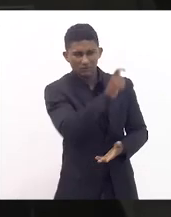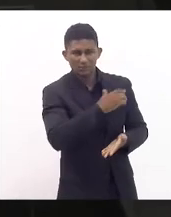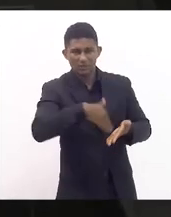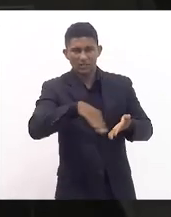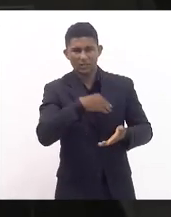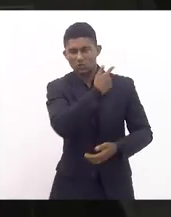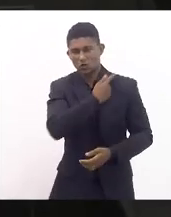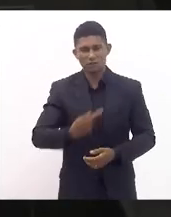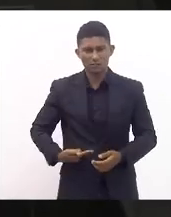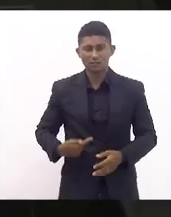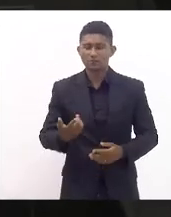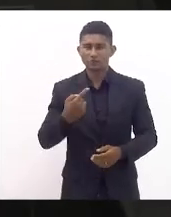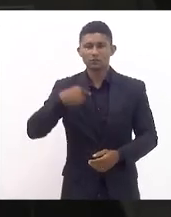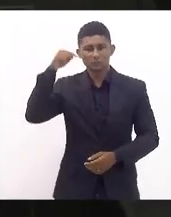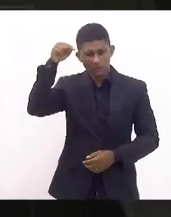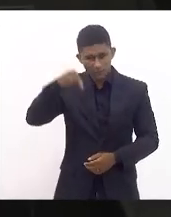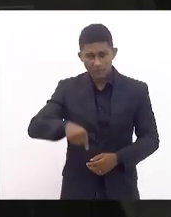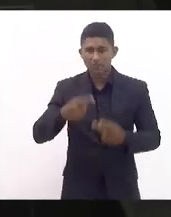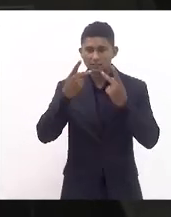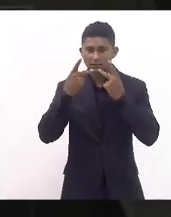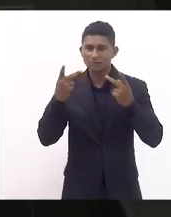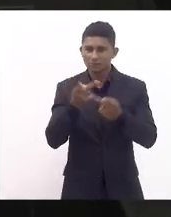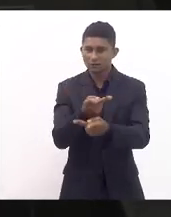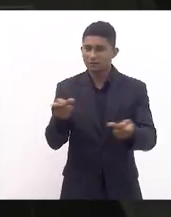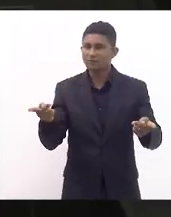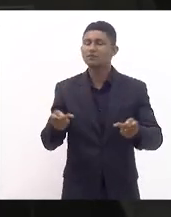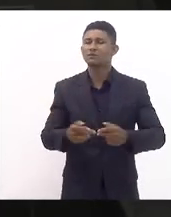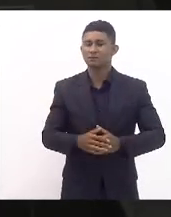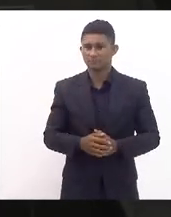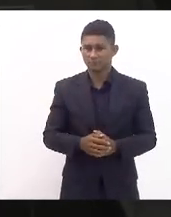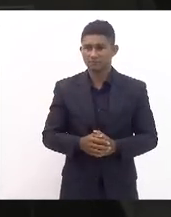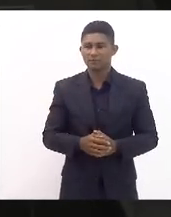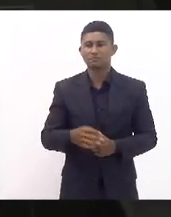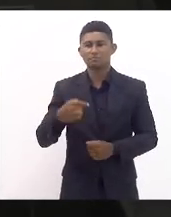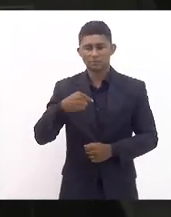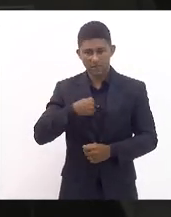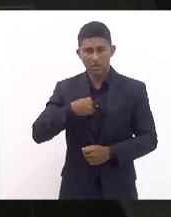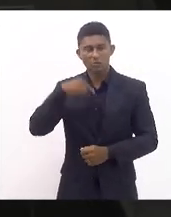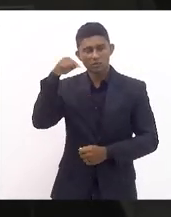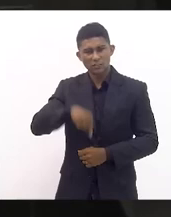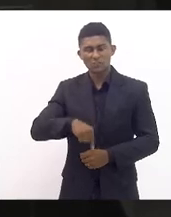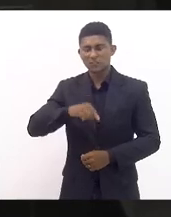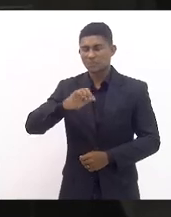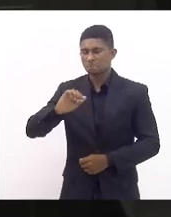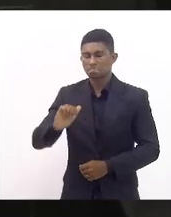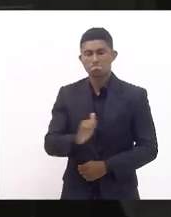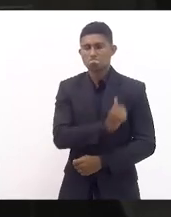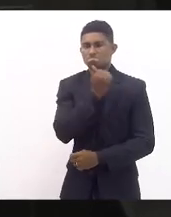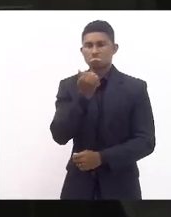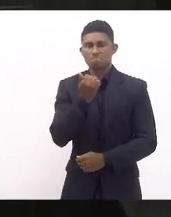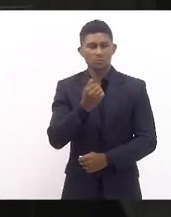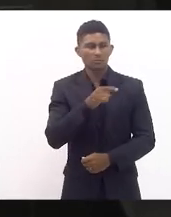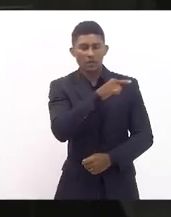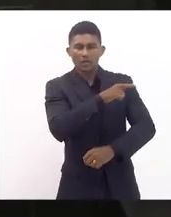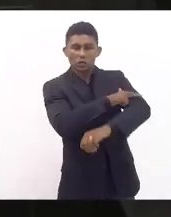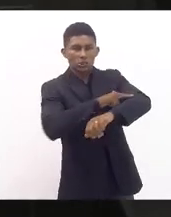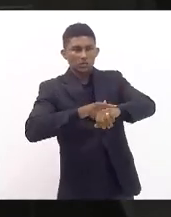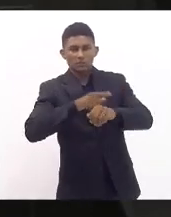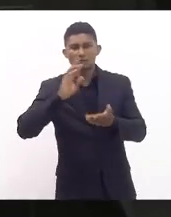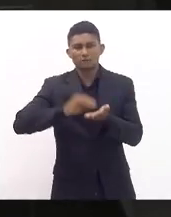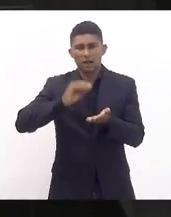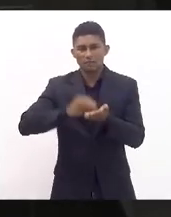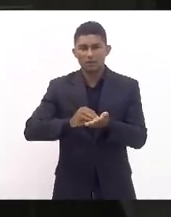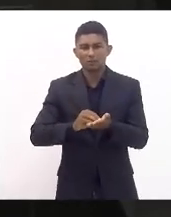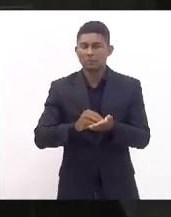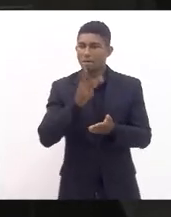governo. Então, fica aqui registrado, não é, a minha insatisfação com o comportamento dele, que perdeu